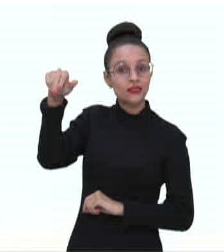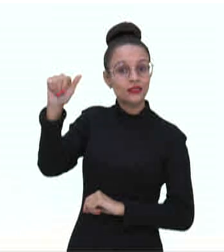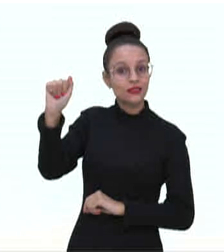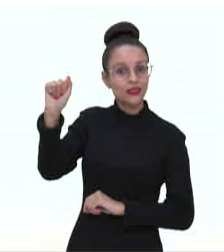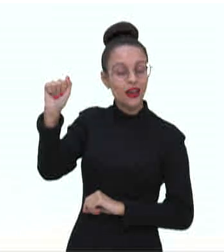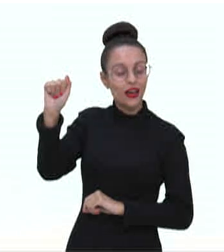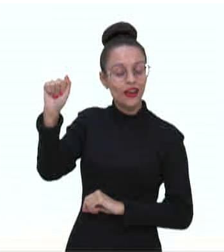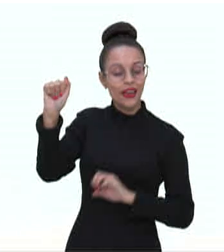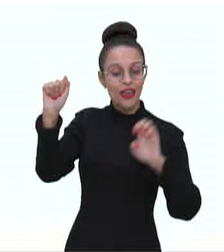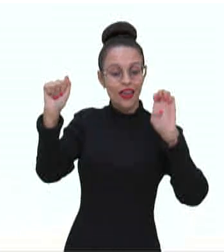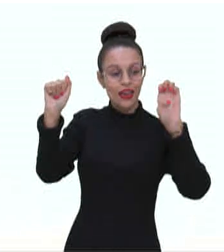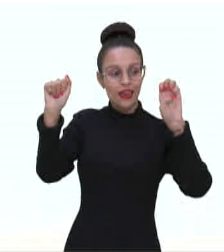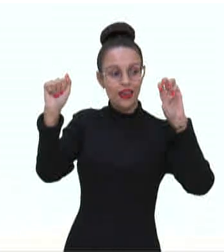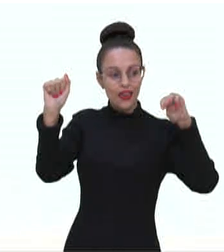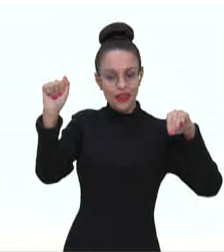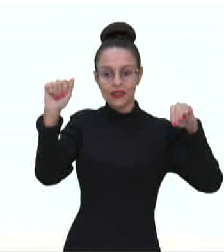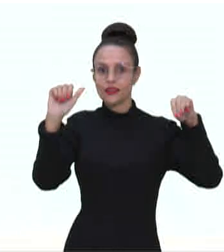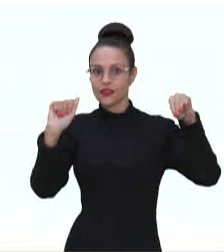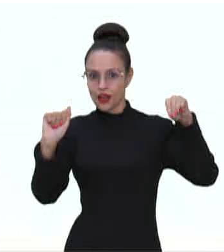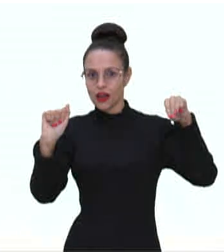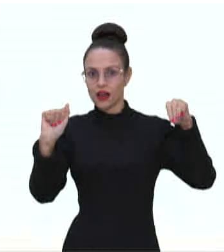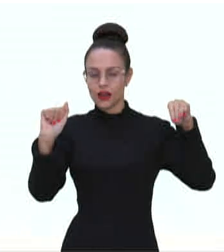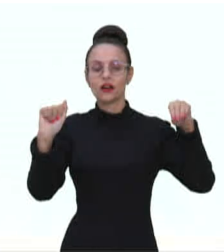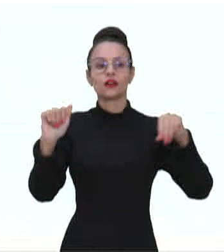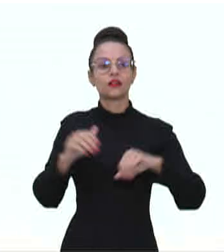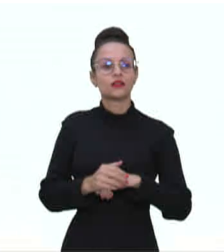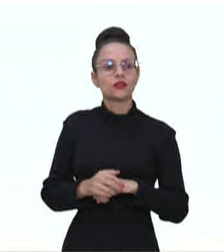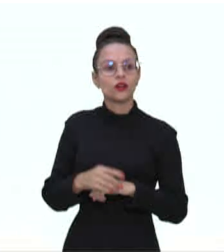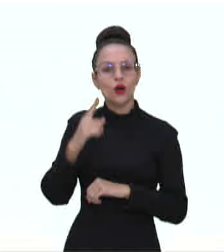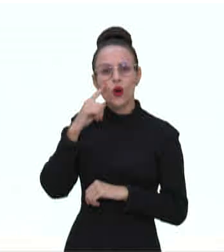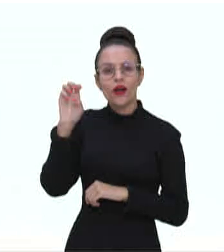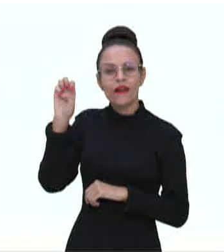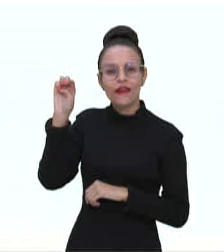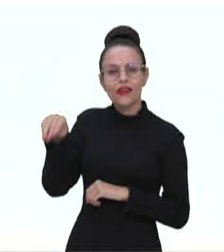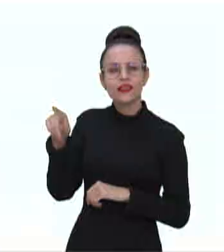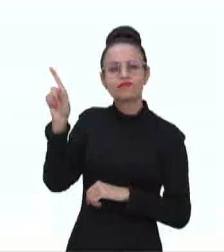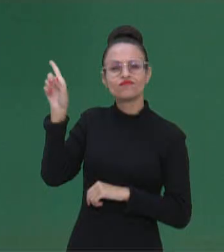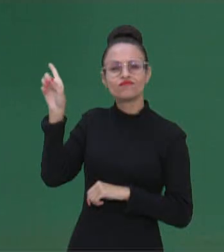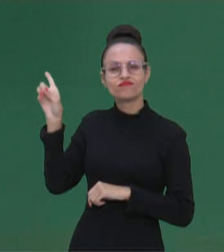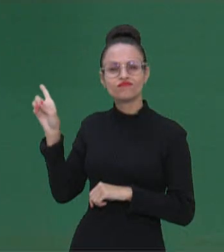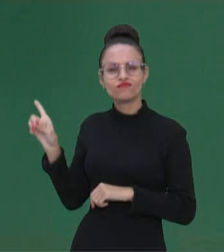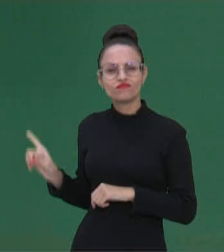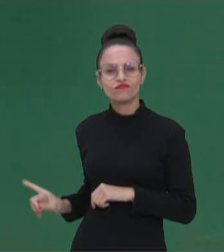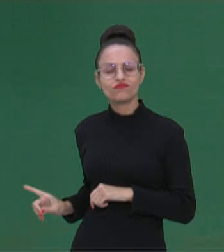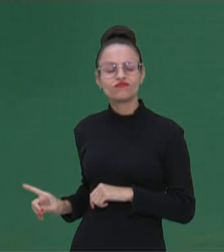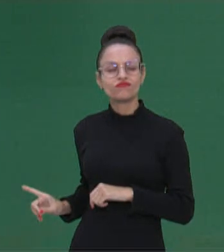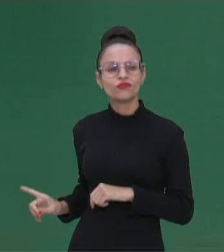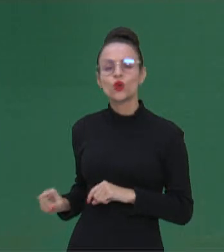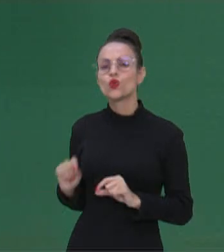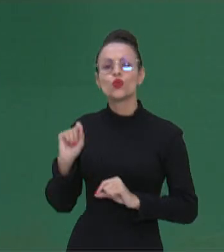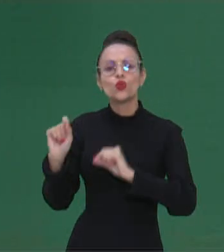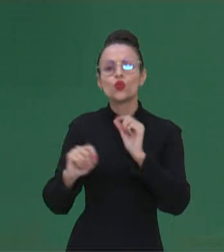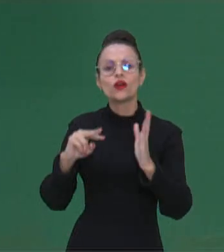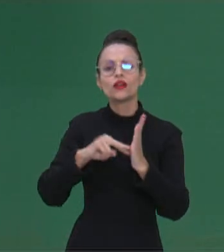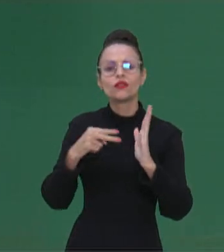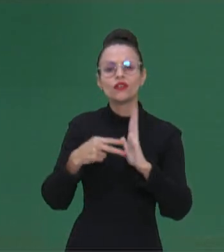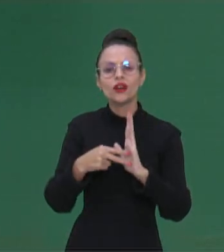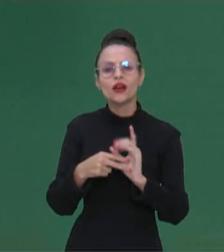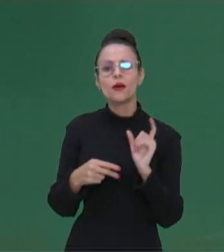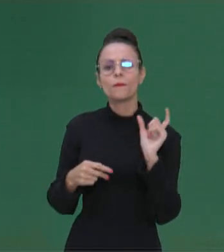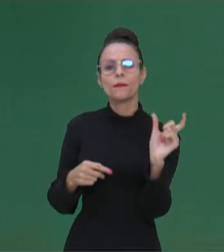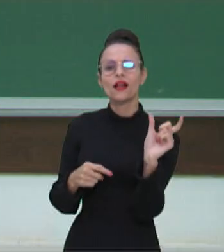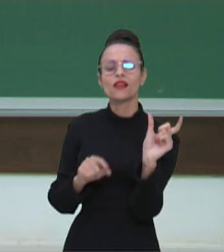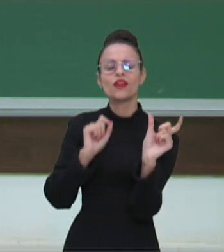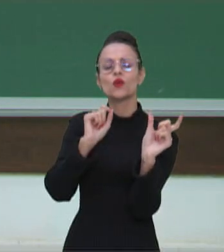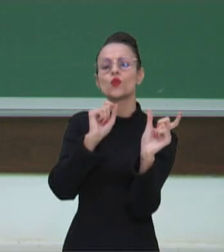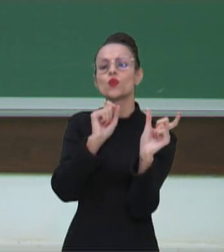em mais a, o em, de novo, o que elas representam? Que palavras